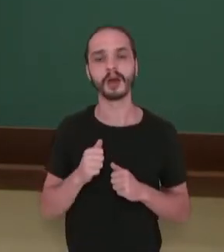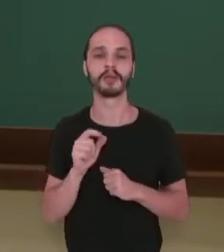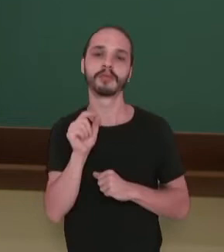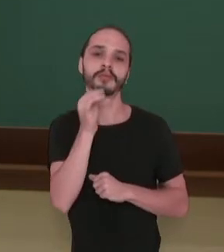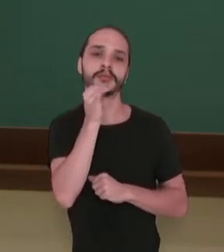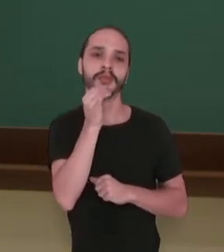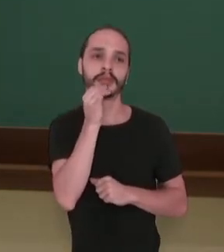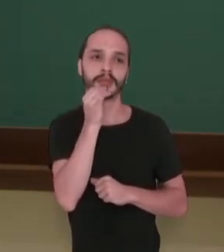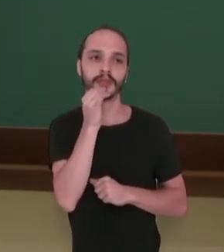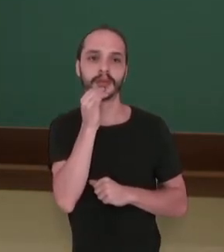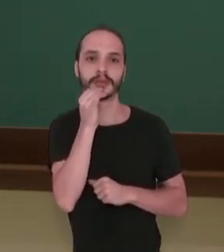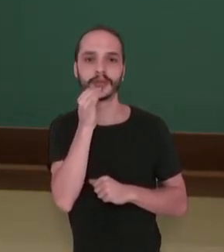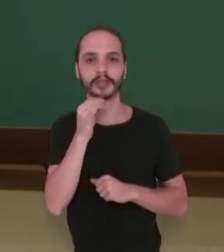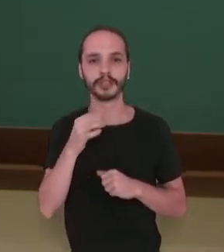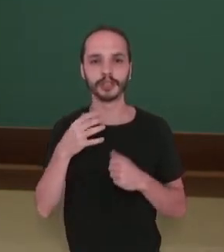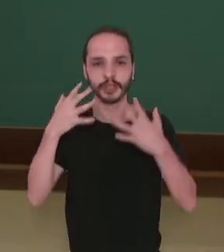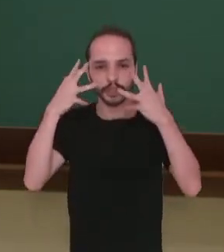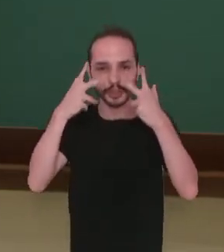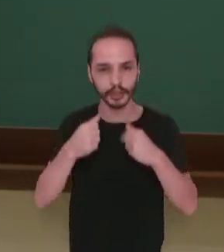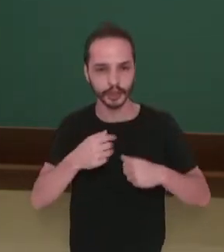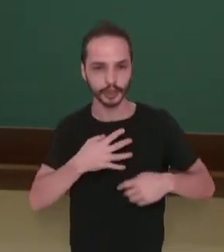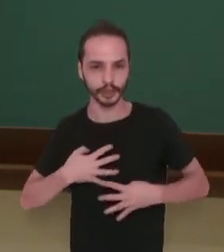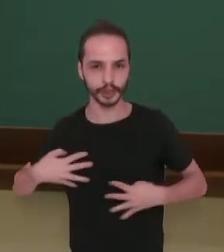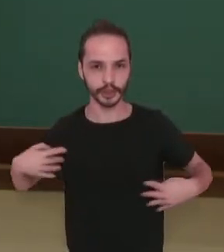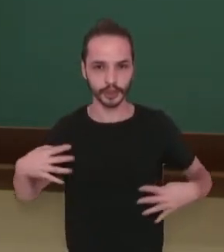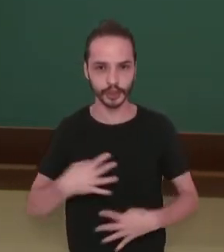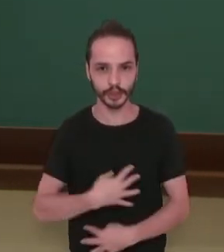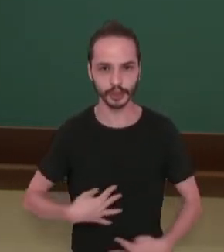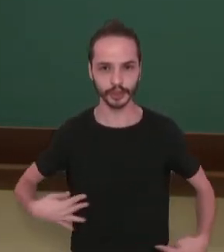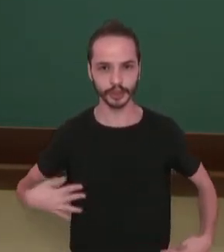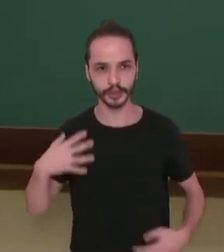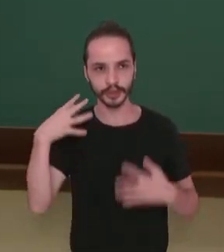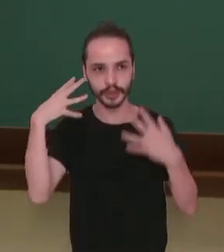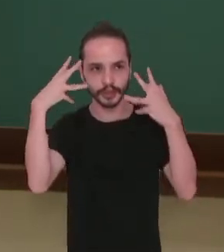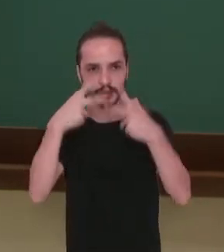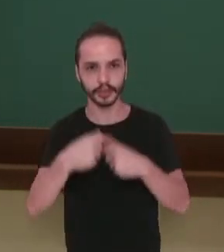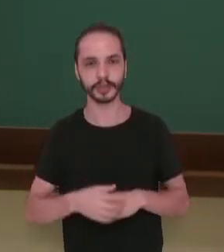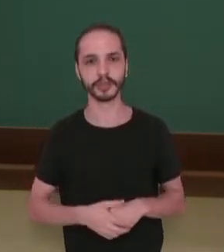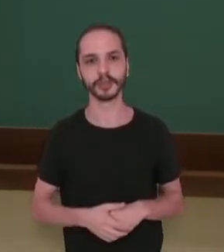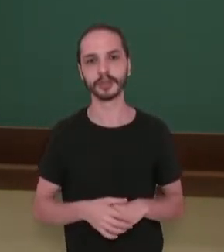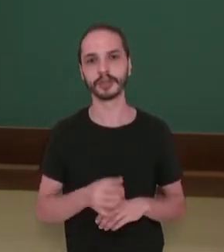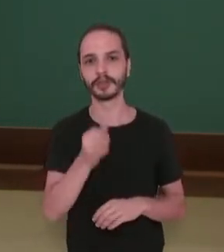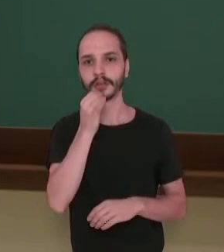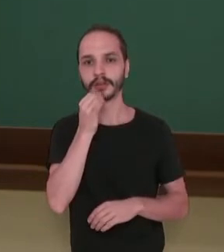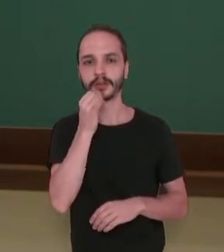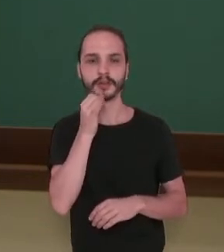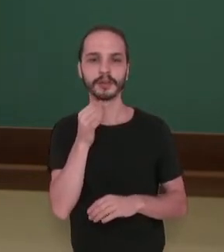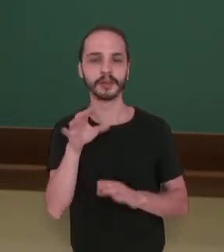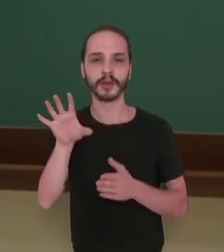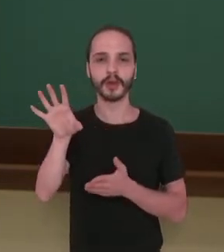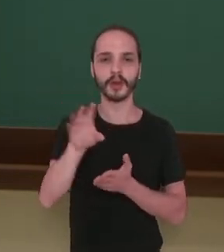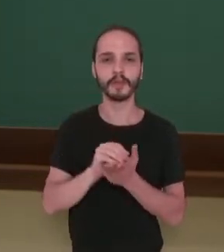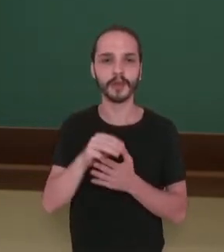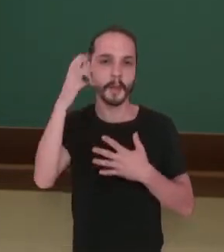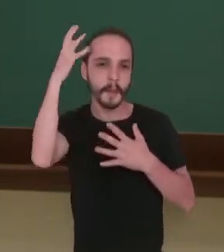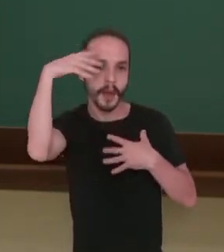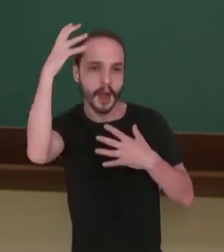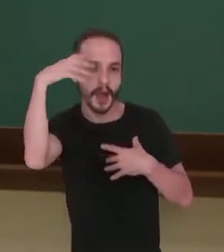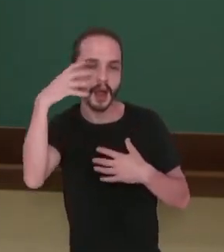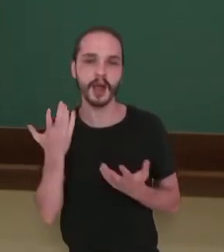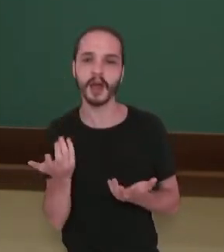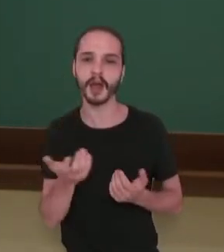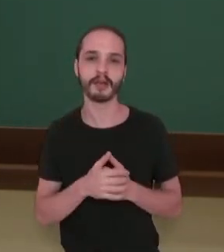por exemplo, lá no tigre, né? Colocava as mãos para cima. Ah, se espelhavam lá no macaco,